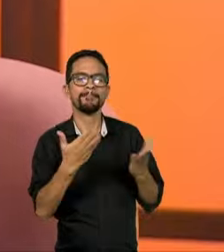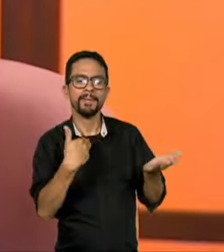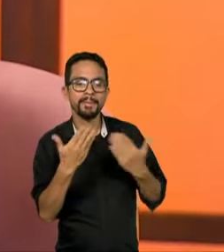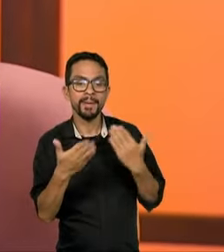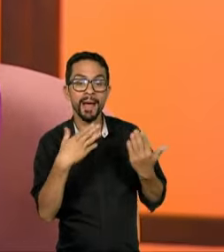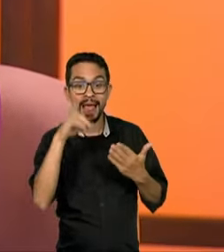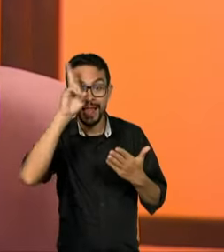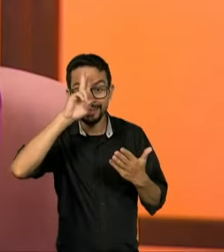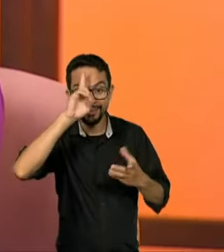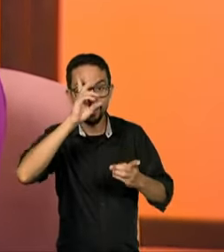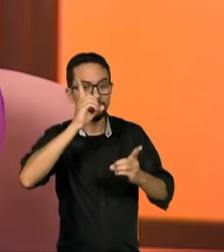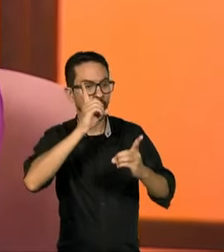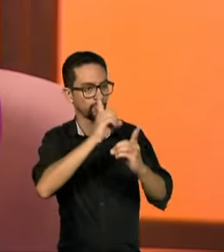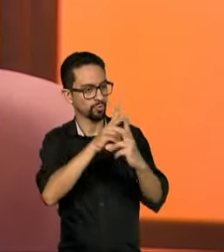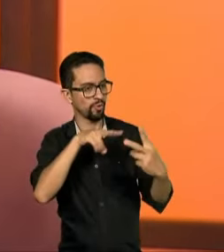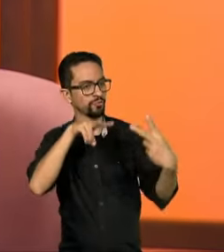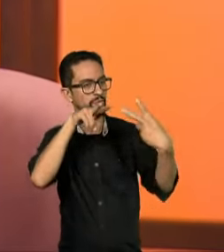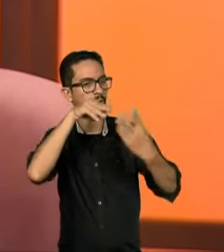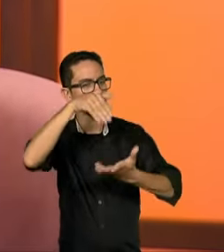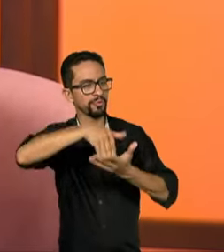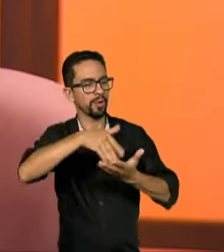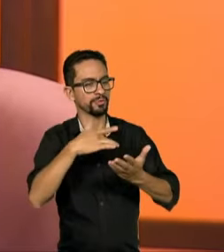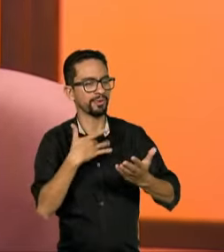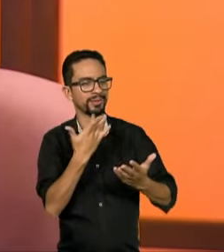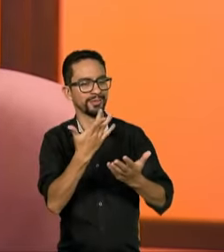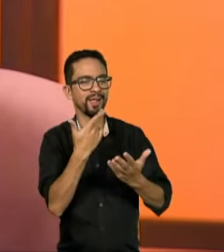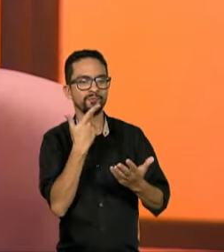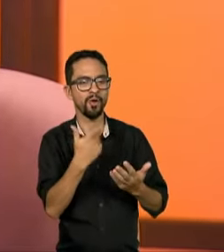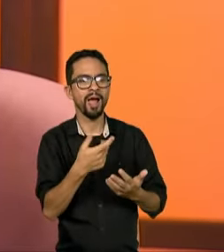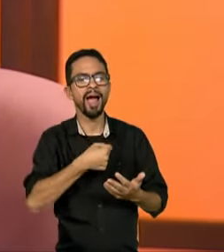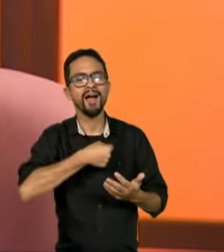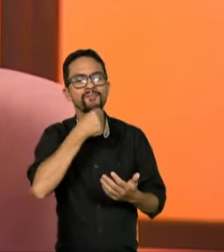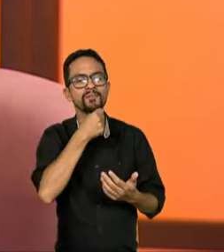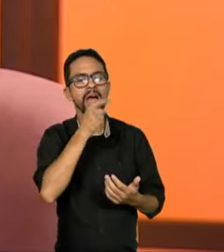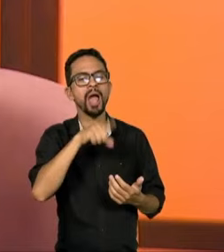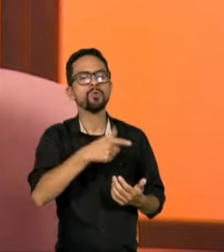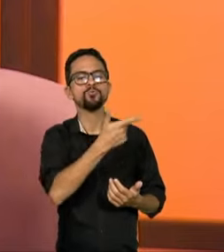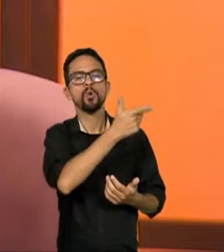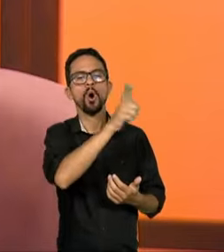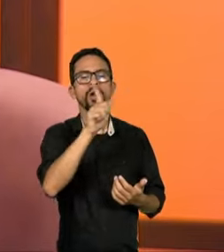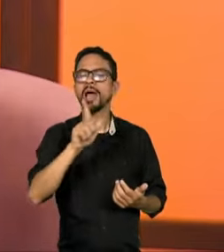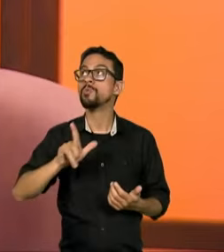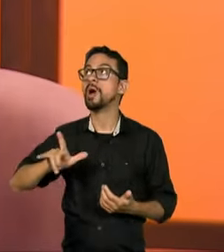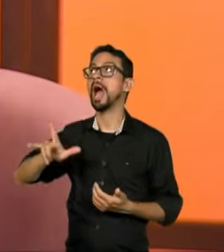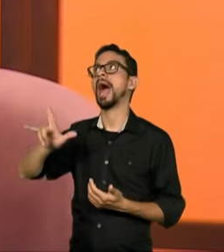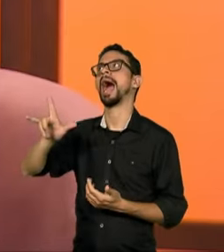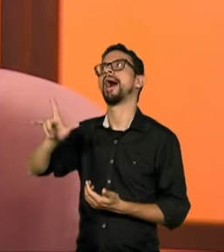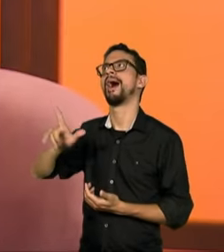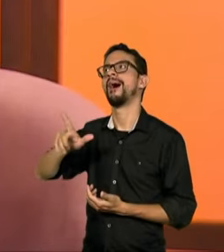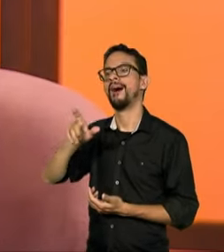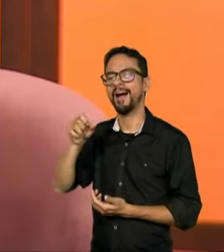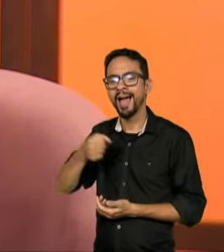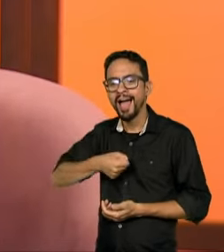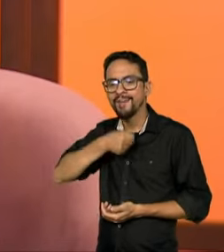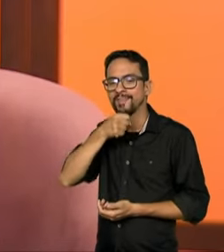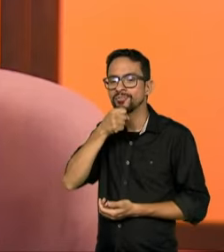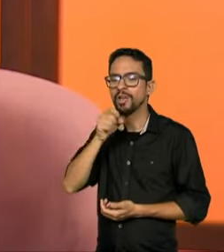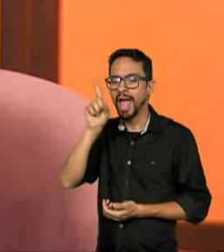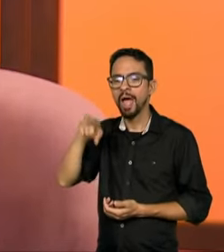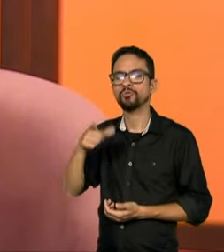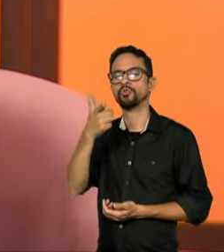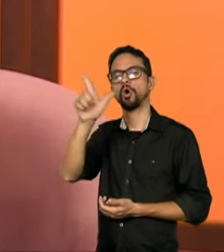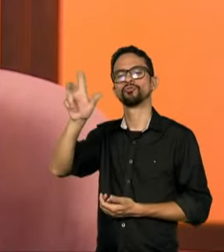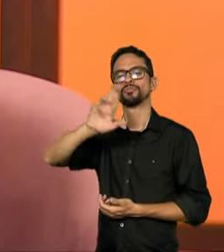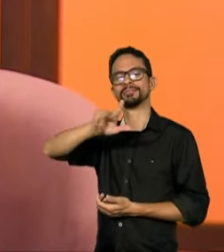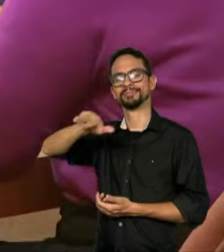lancei foi meu último livro de crônicas, que foi O Velhos São os Outros. Eu amo, gente, os Velhos São os Outros, velhos, né?